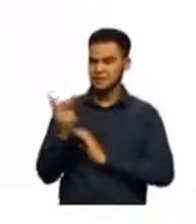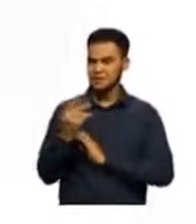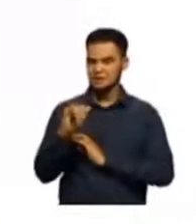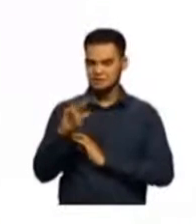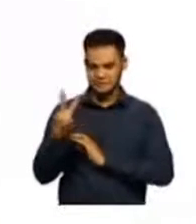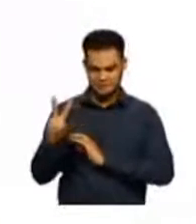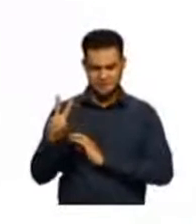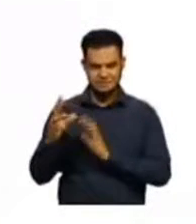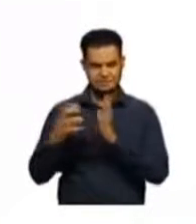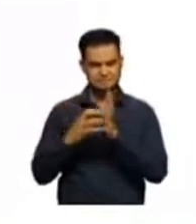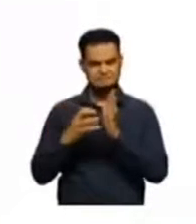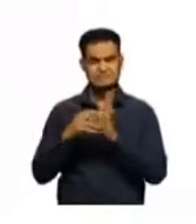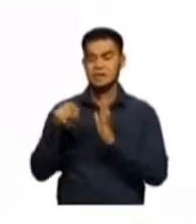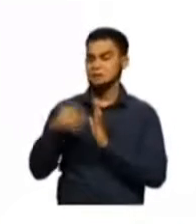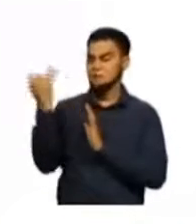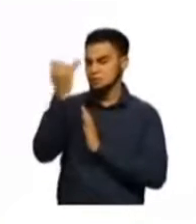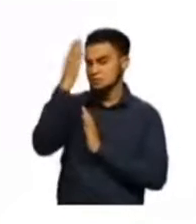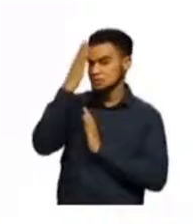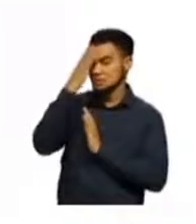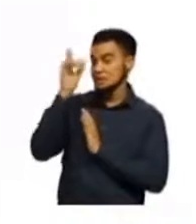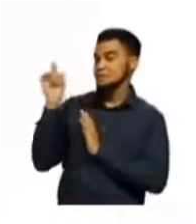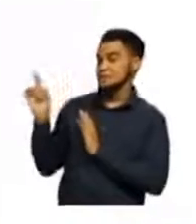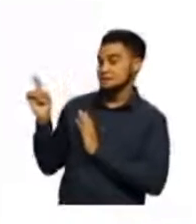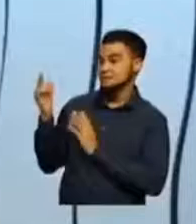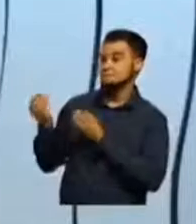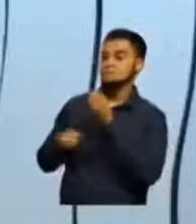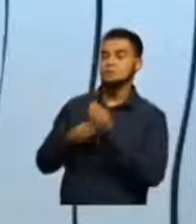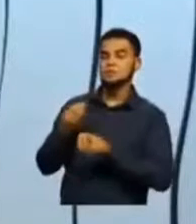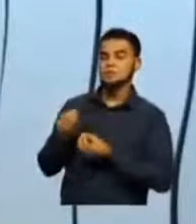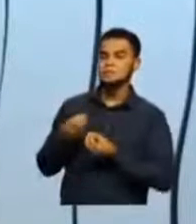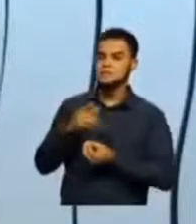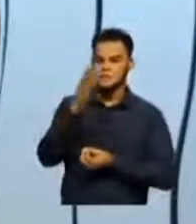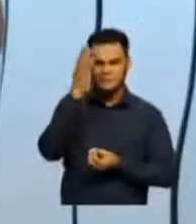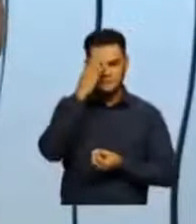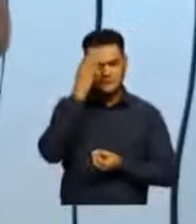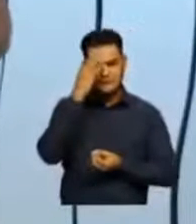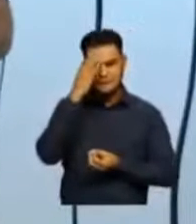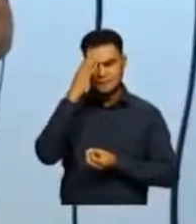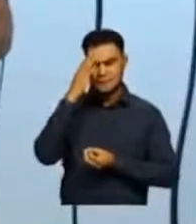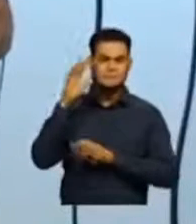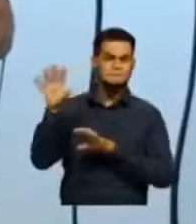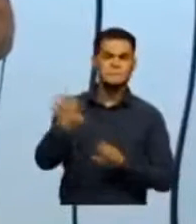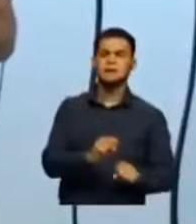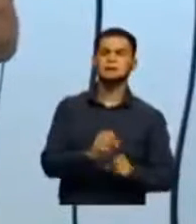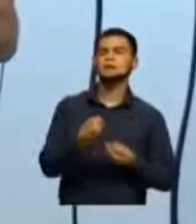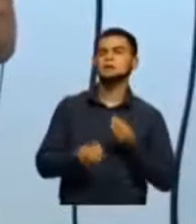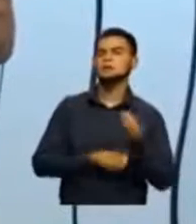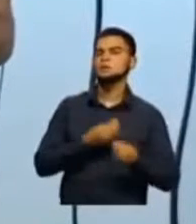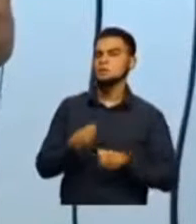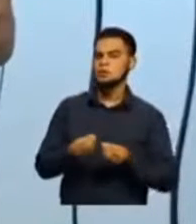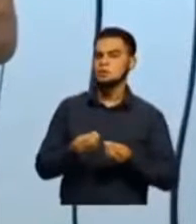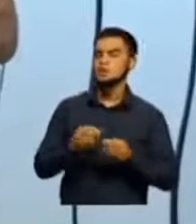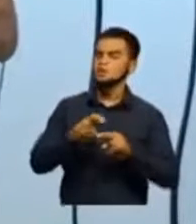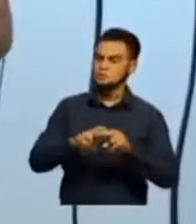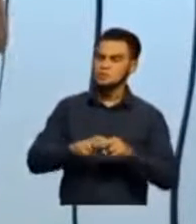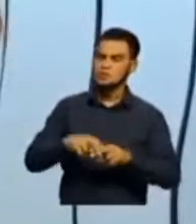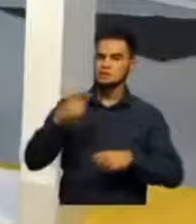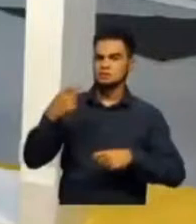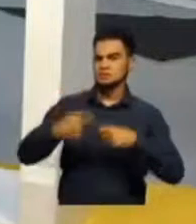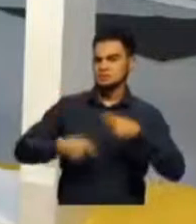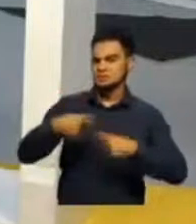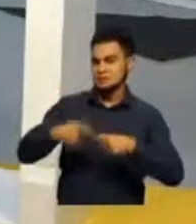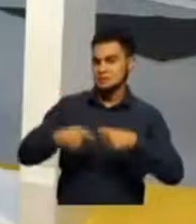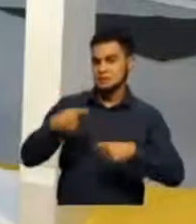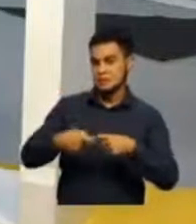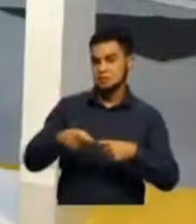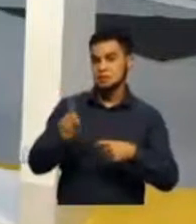para a gente tá sabendo. O HIV, a gente sabe que ele é transmitido ao homem através de relações sexuais